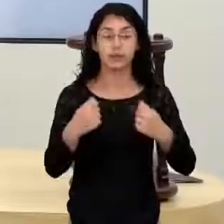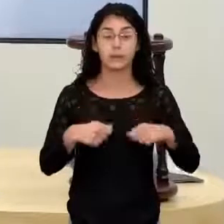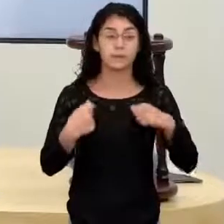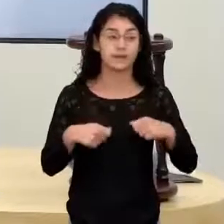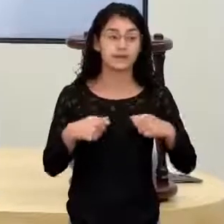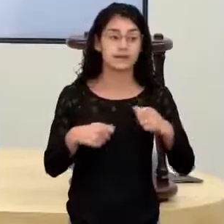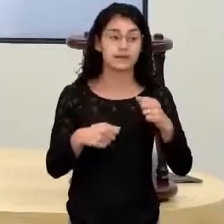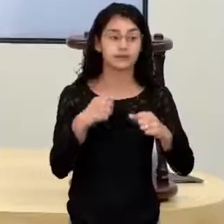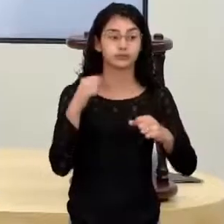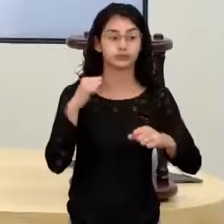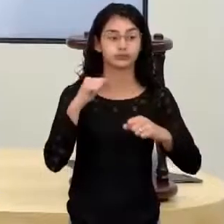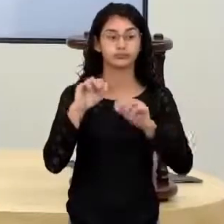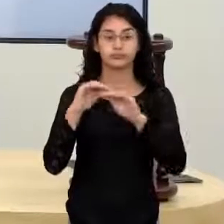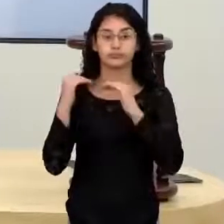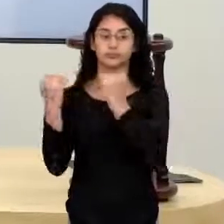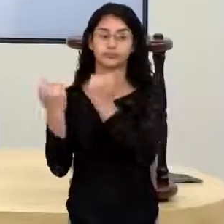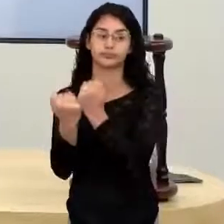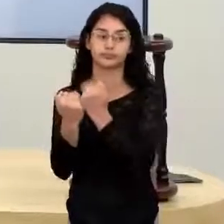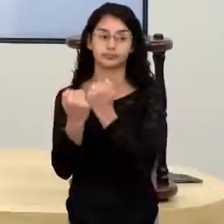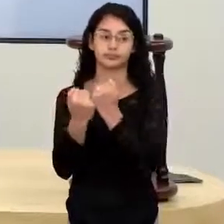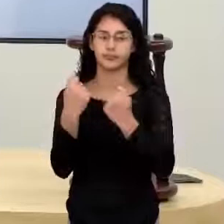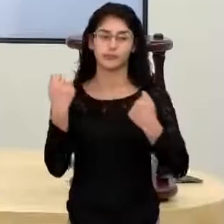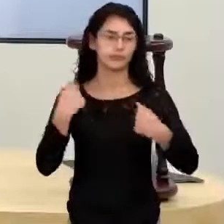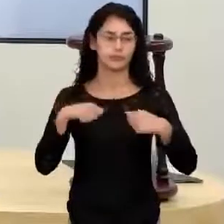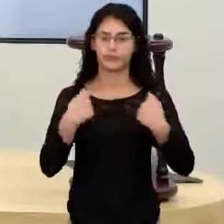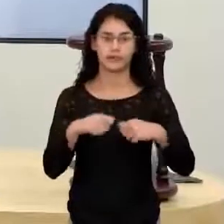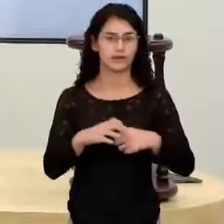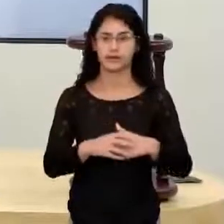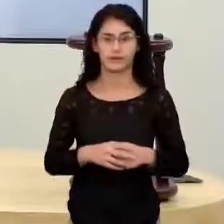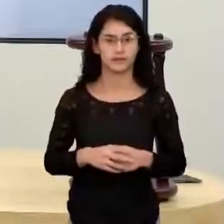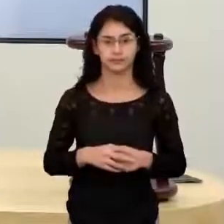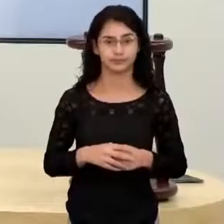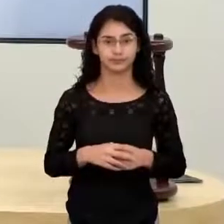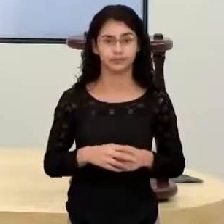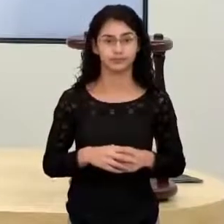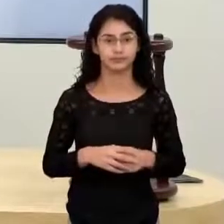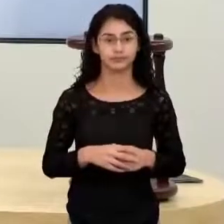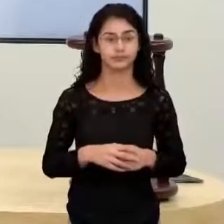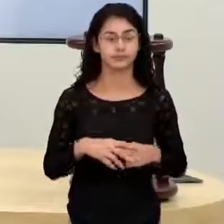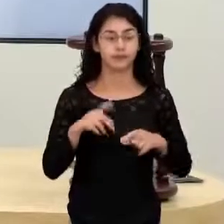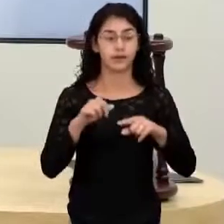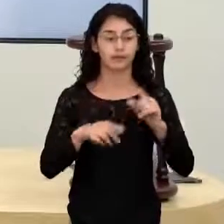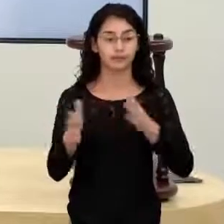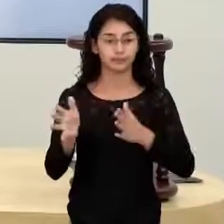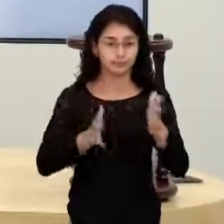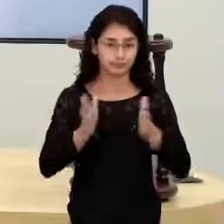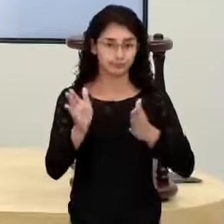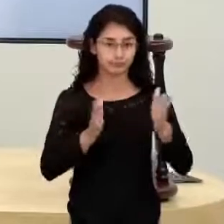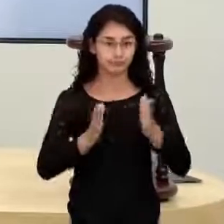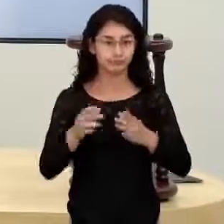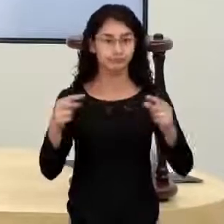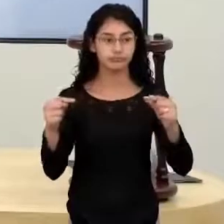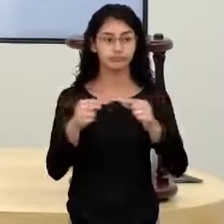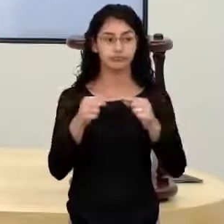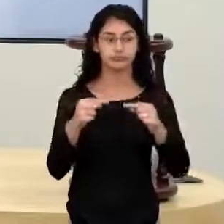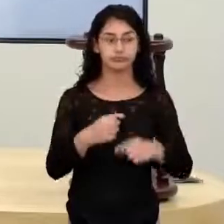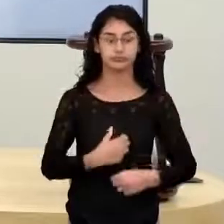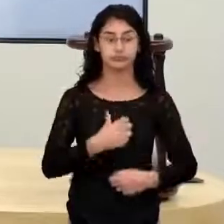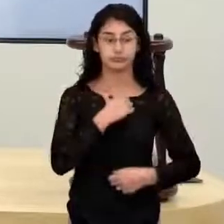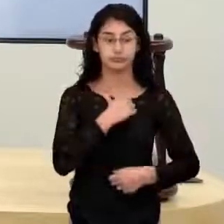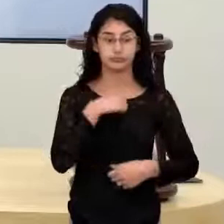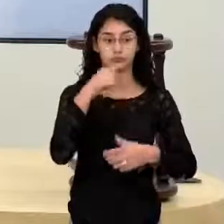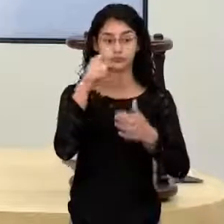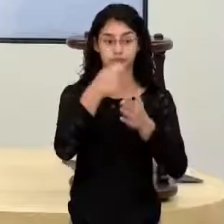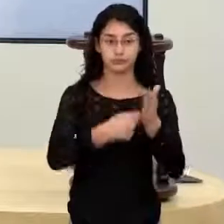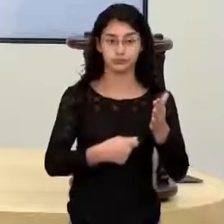pelo Congresso, não vai passar aqui, ó, pelo Legislativo. Uma medida provisória, assim que o Poder Executivo assina, ela